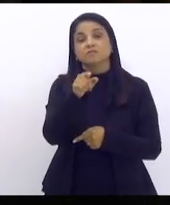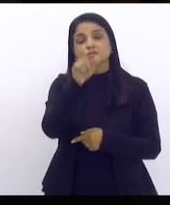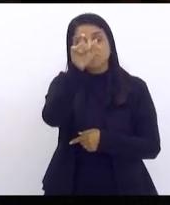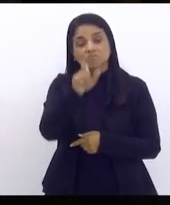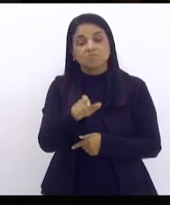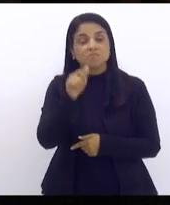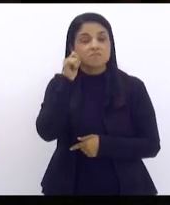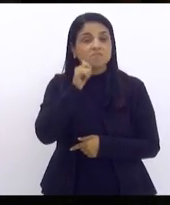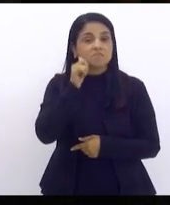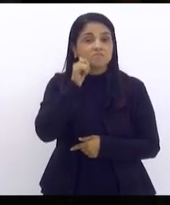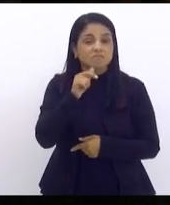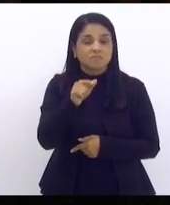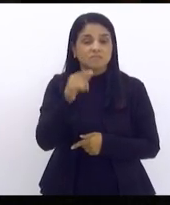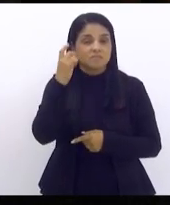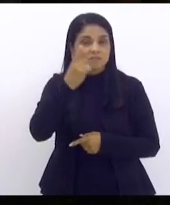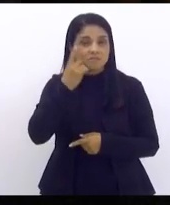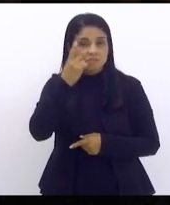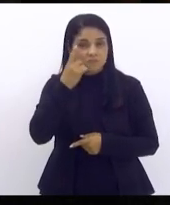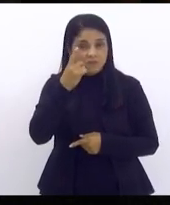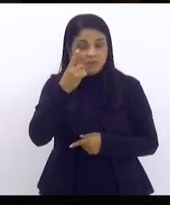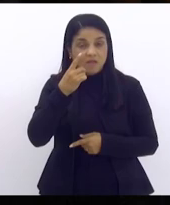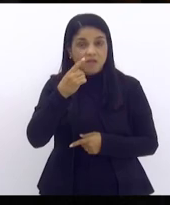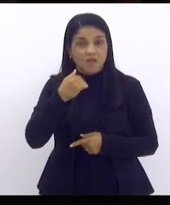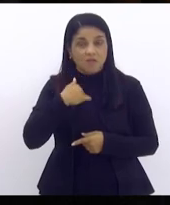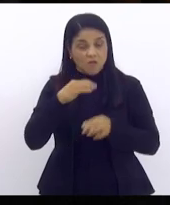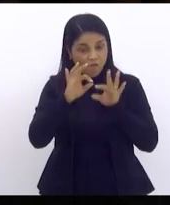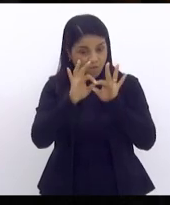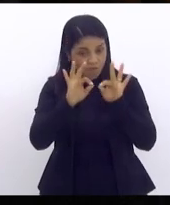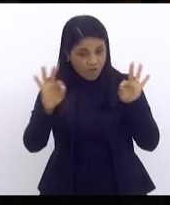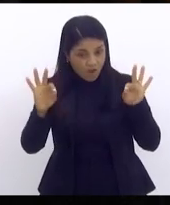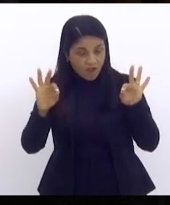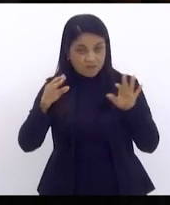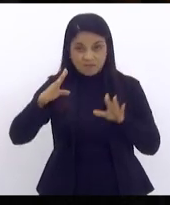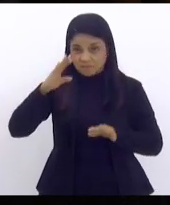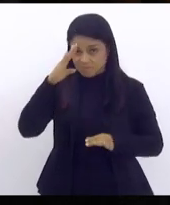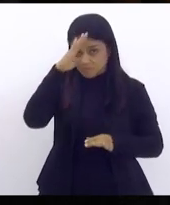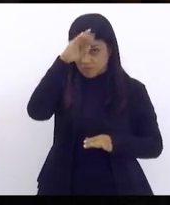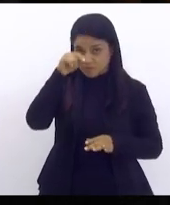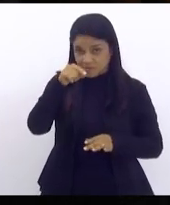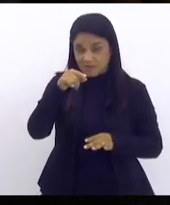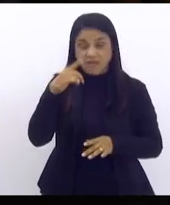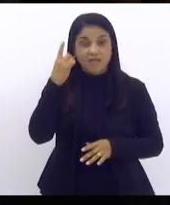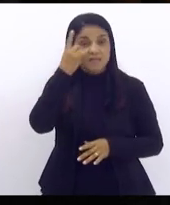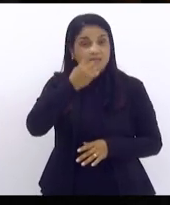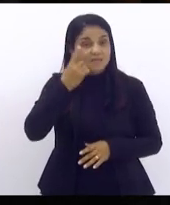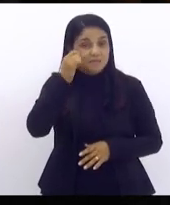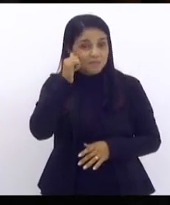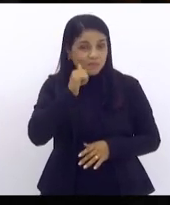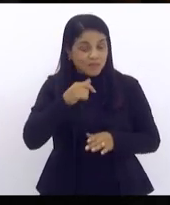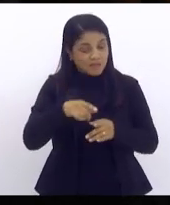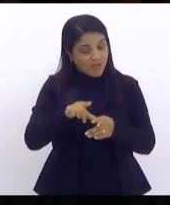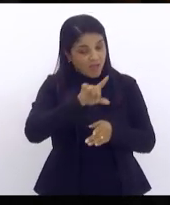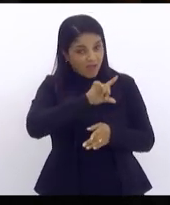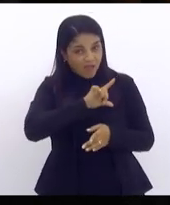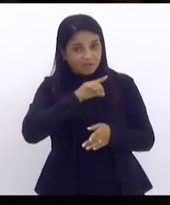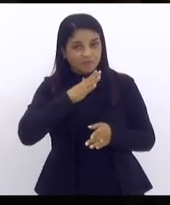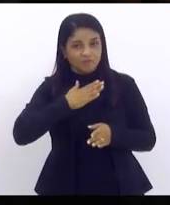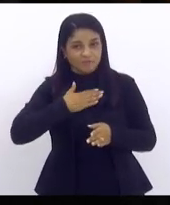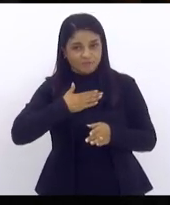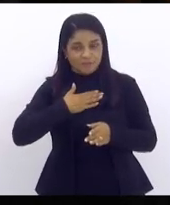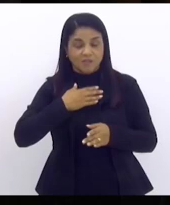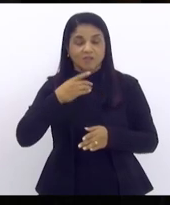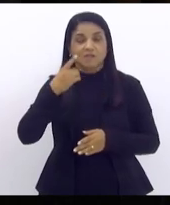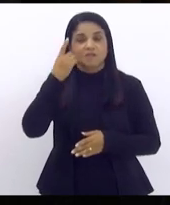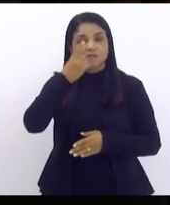Façamos, eu e a senhora, vou parafrasear o presidente Bolsonaro, hein? A deputada que me antecedeu, o deputado Felipe